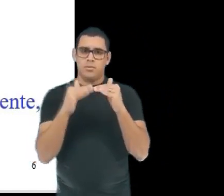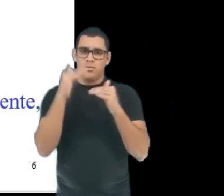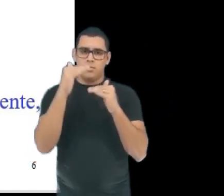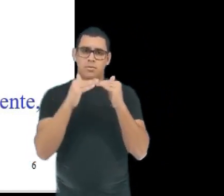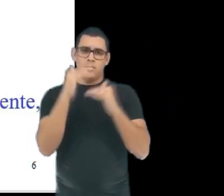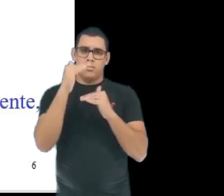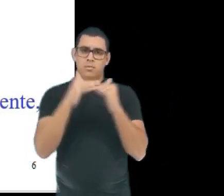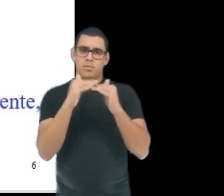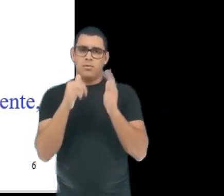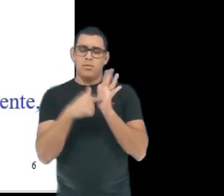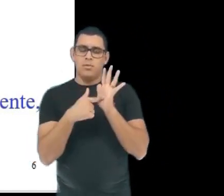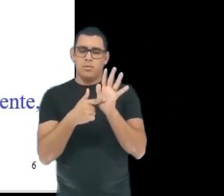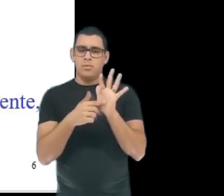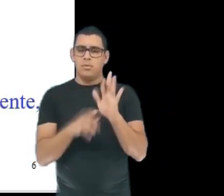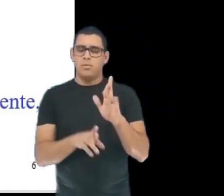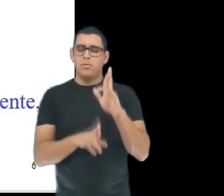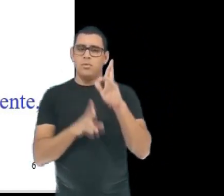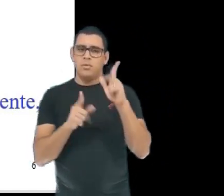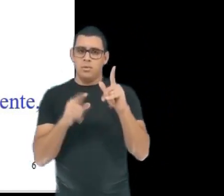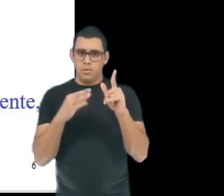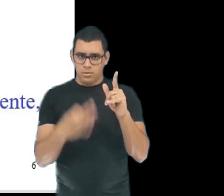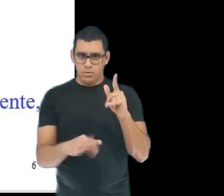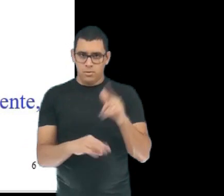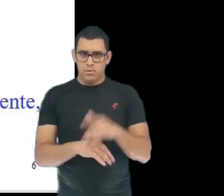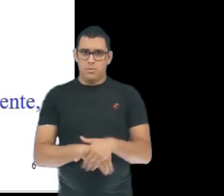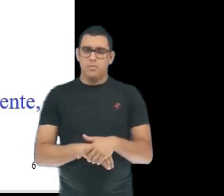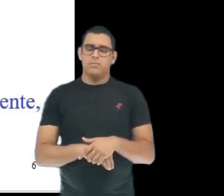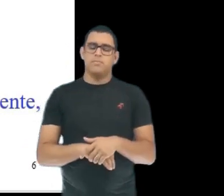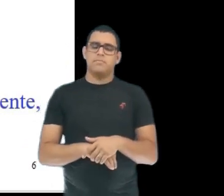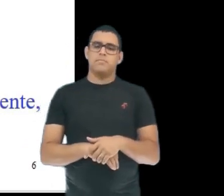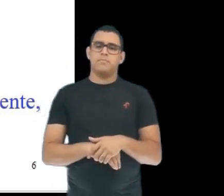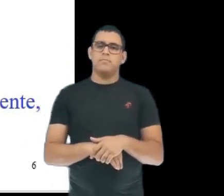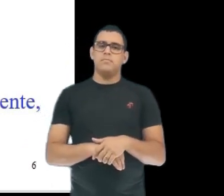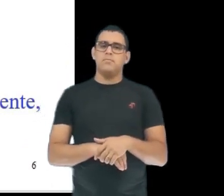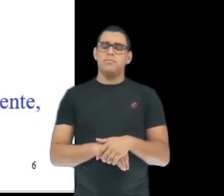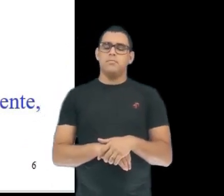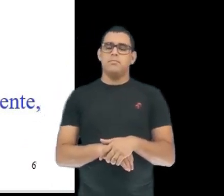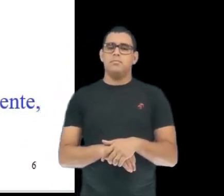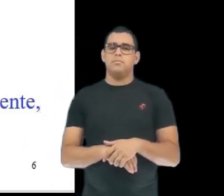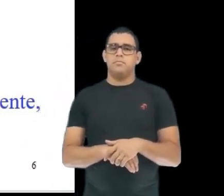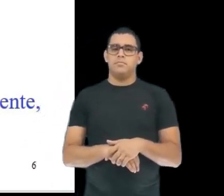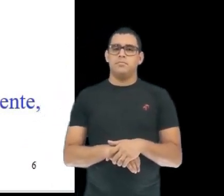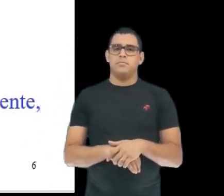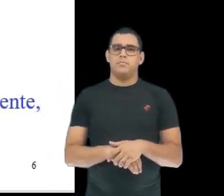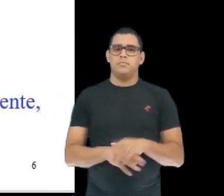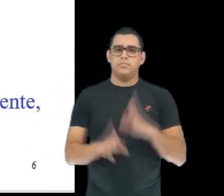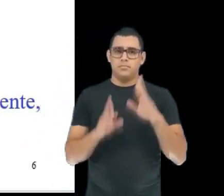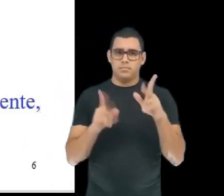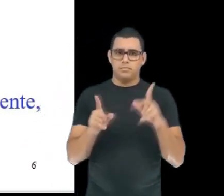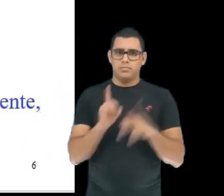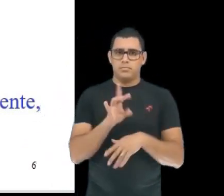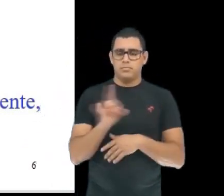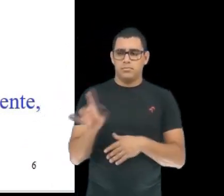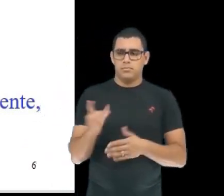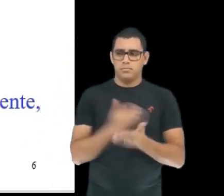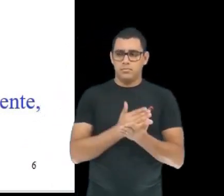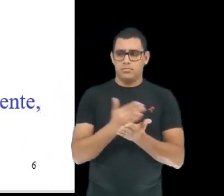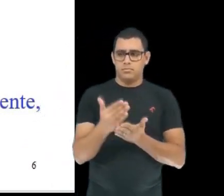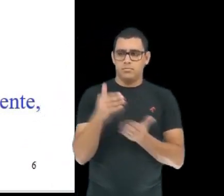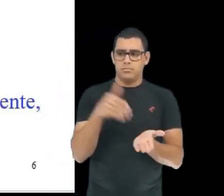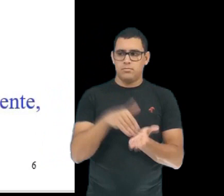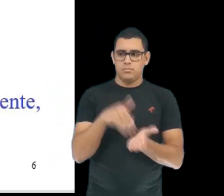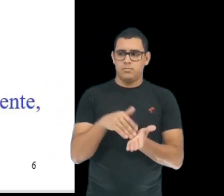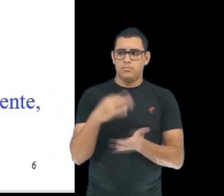gente já sabe, é o símbolo que determina a diferença, né? Entre as unidades